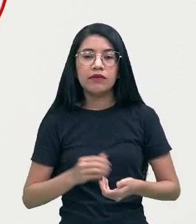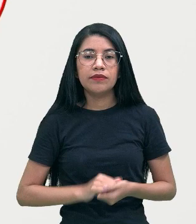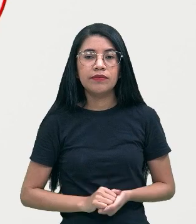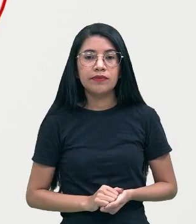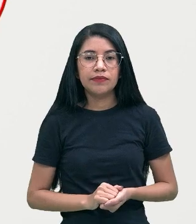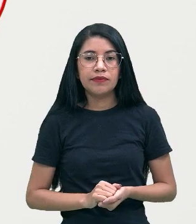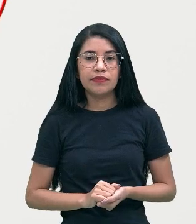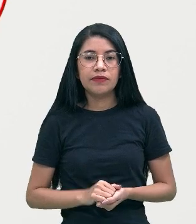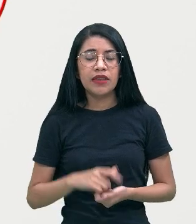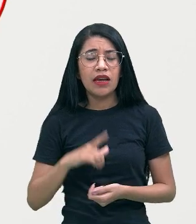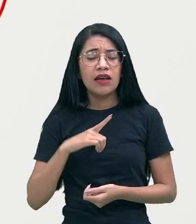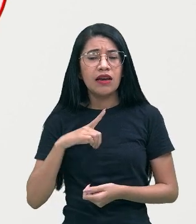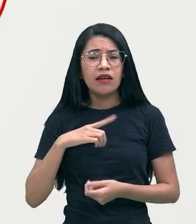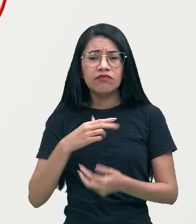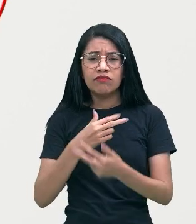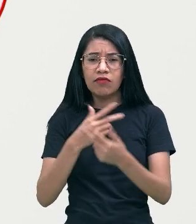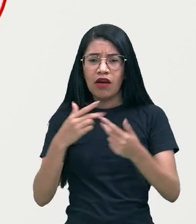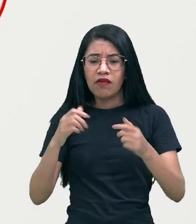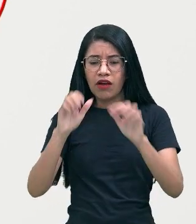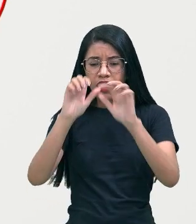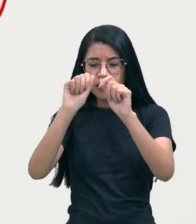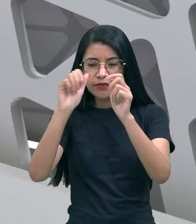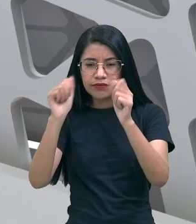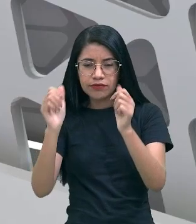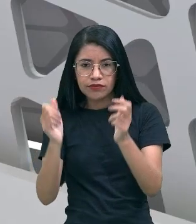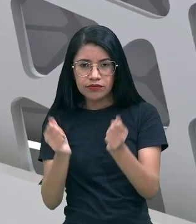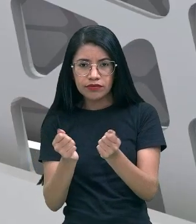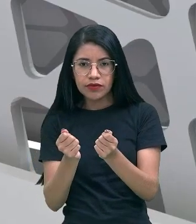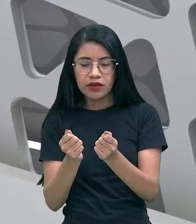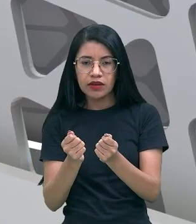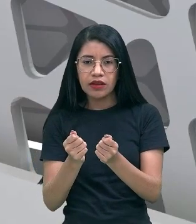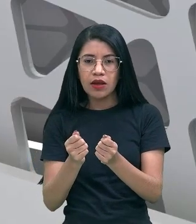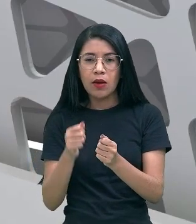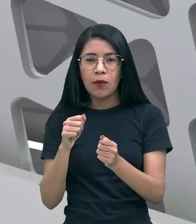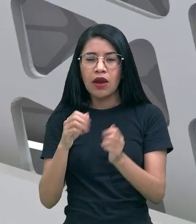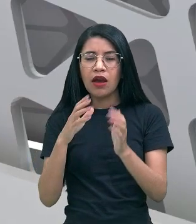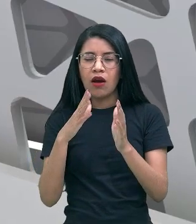muitas esculturas porque os seus